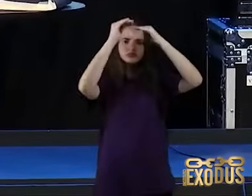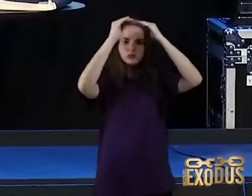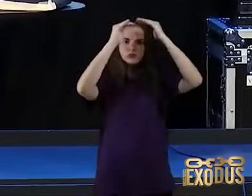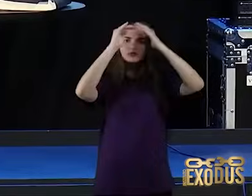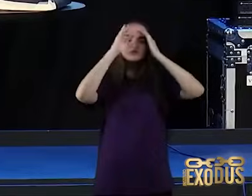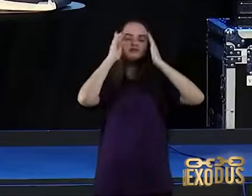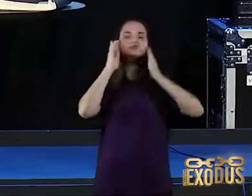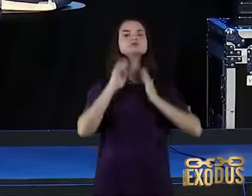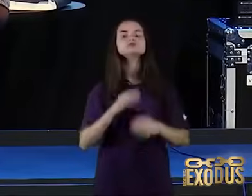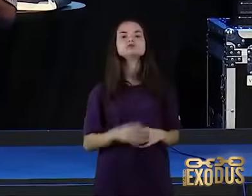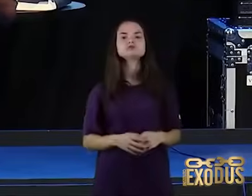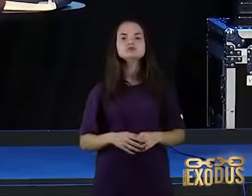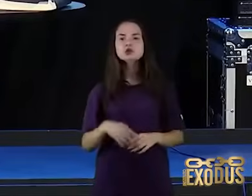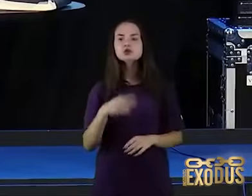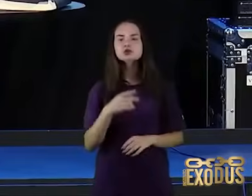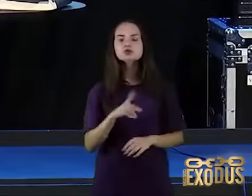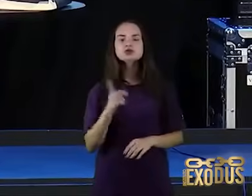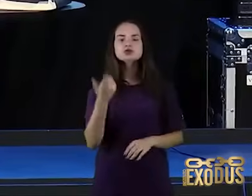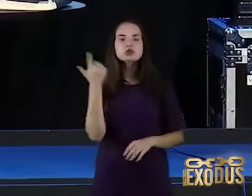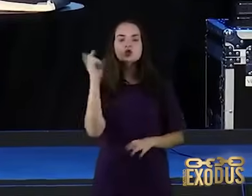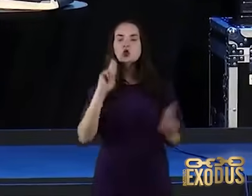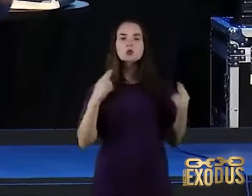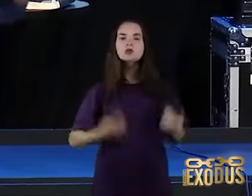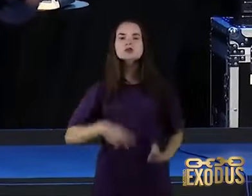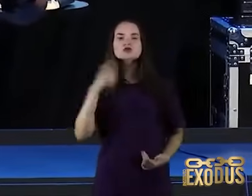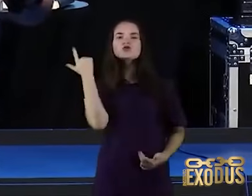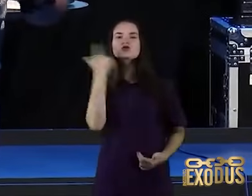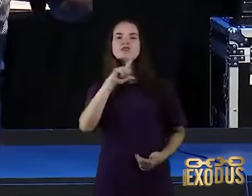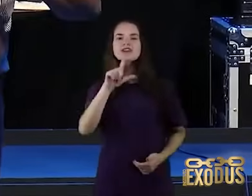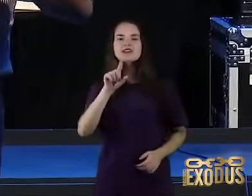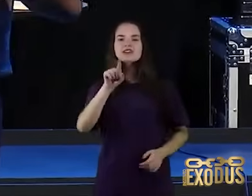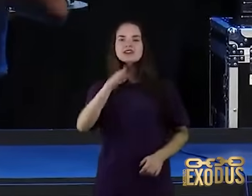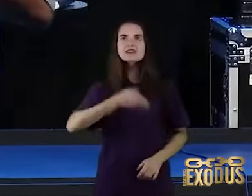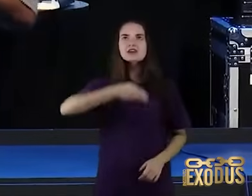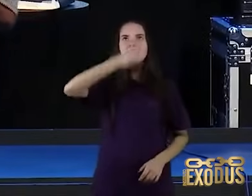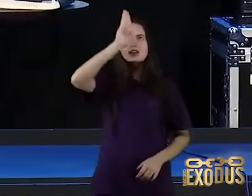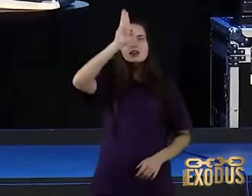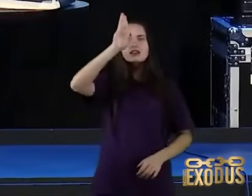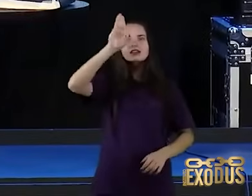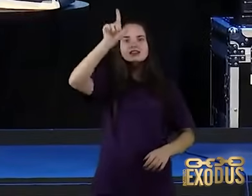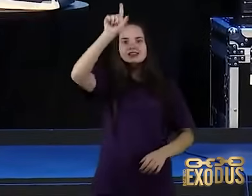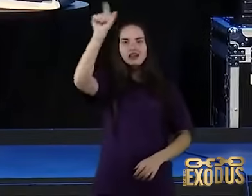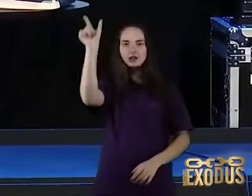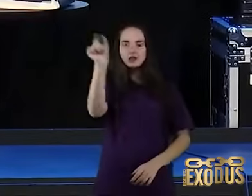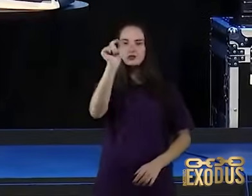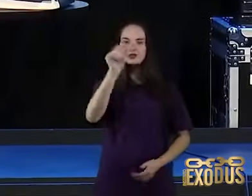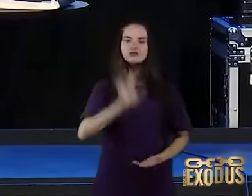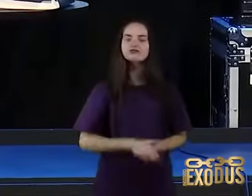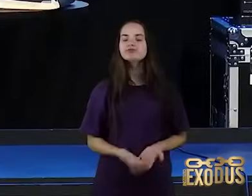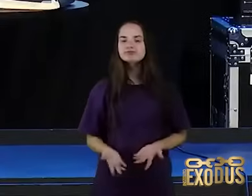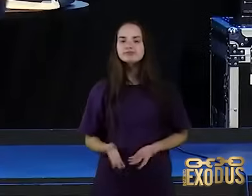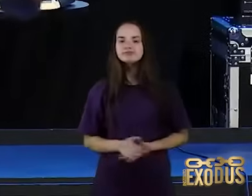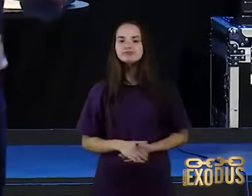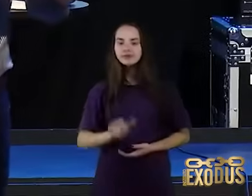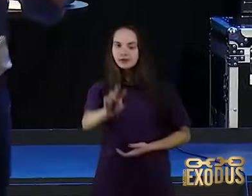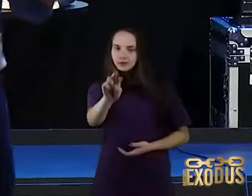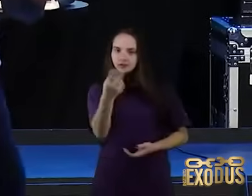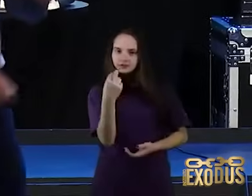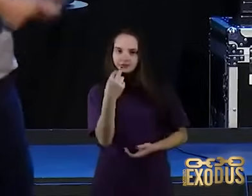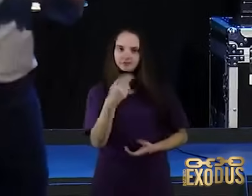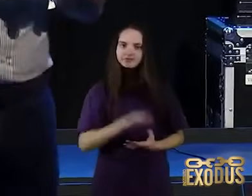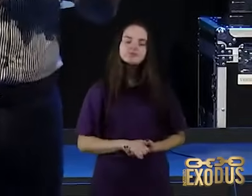lua as sondas não chegavam em Marte a gente NC quer sair de órbita olhe para